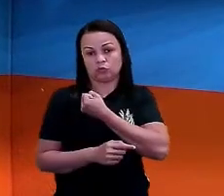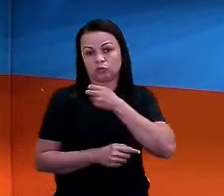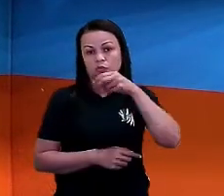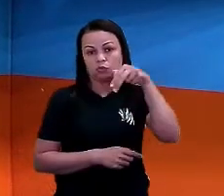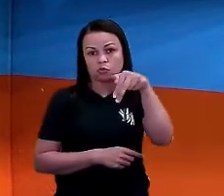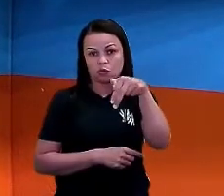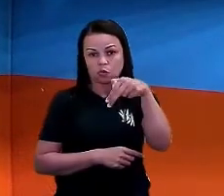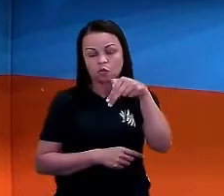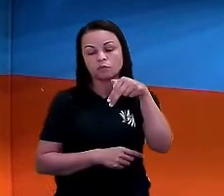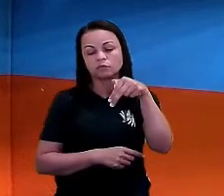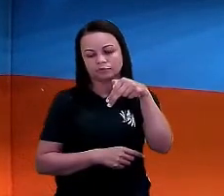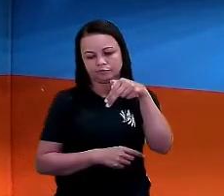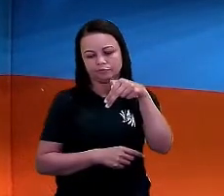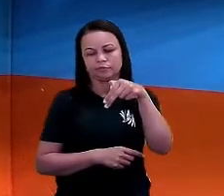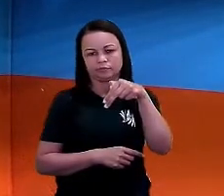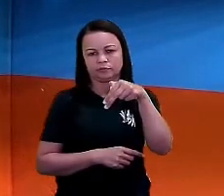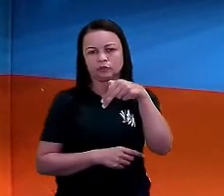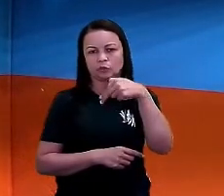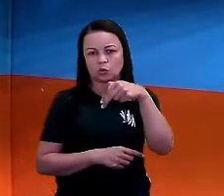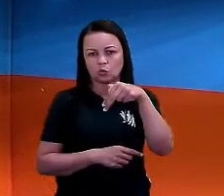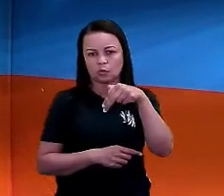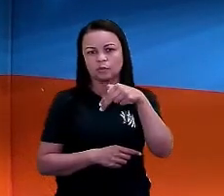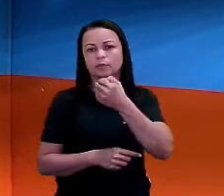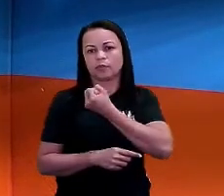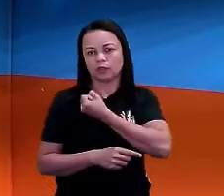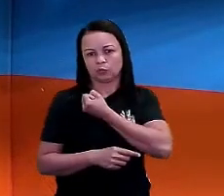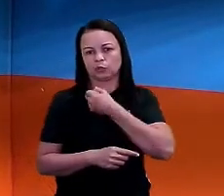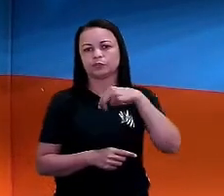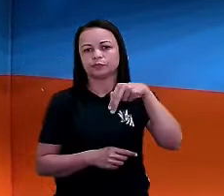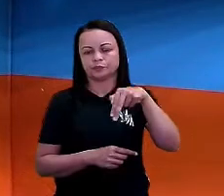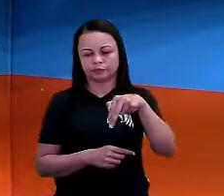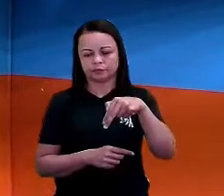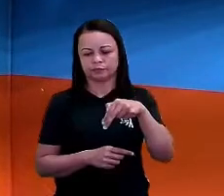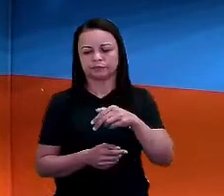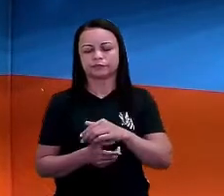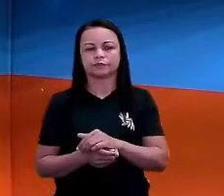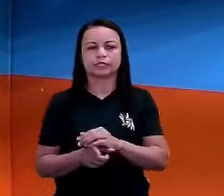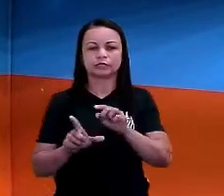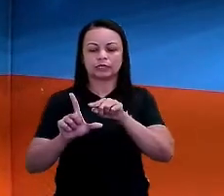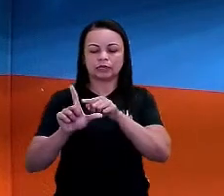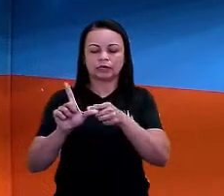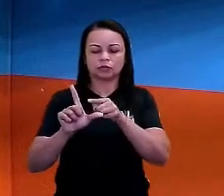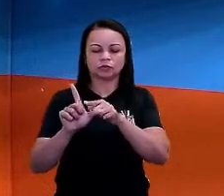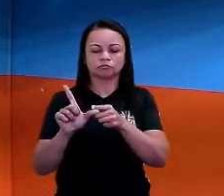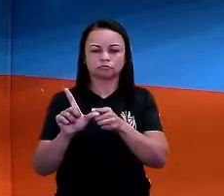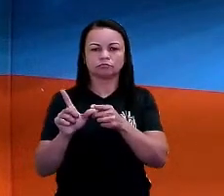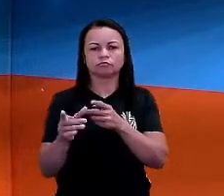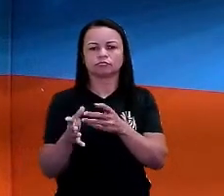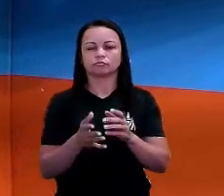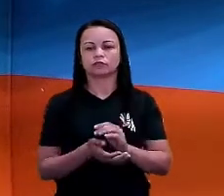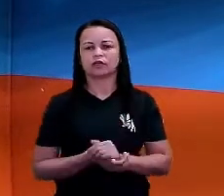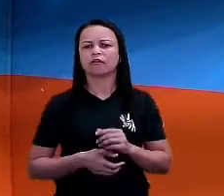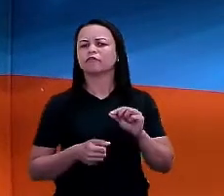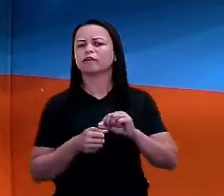ó. Pelo número de ângulos, desculpa. Pelo número de ângulos, tá? O que é que a gente vai fazer?